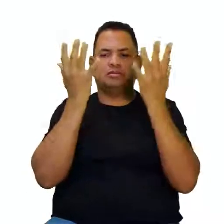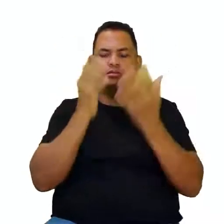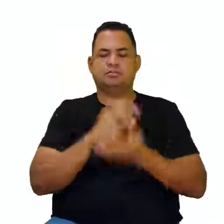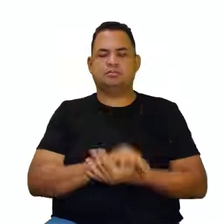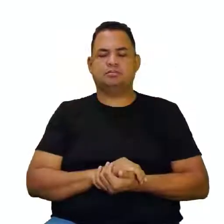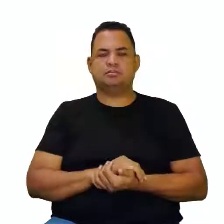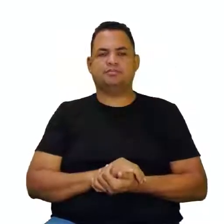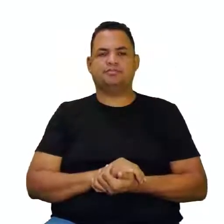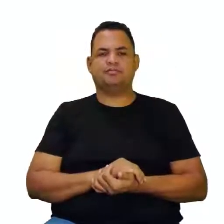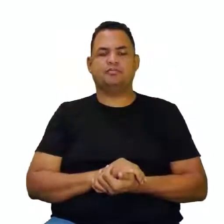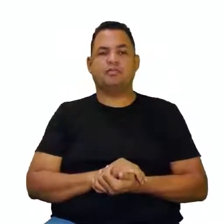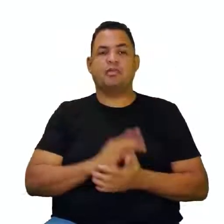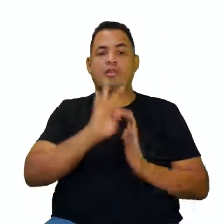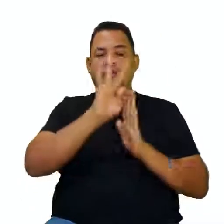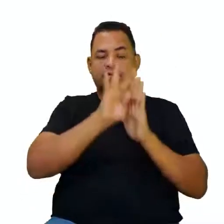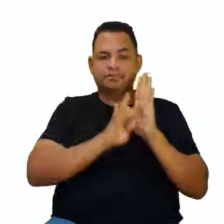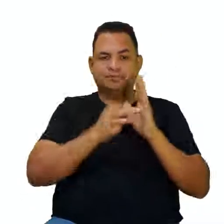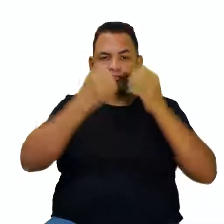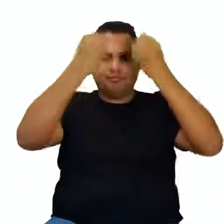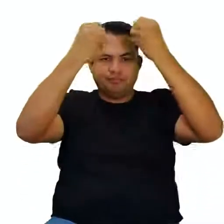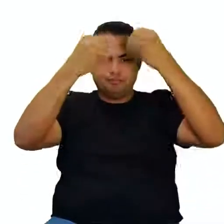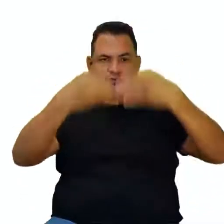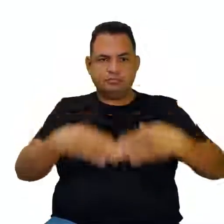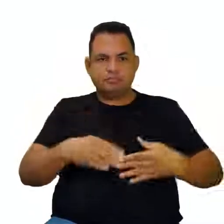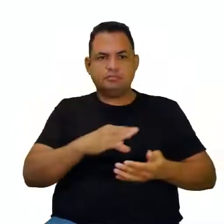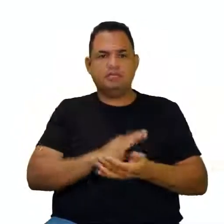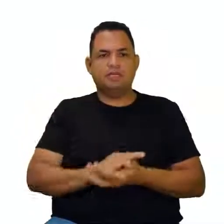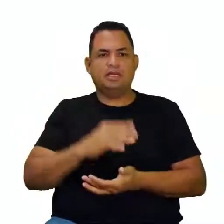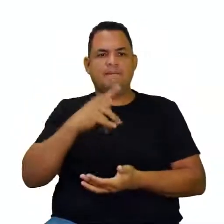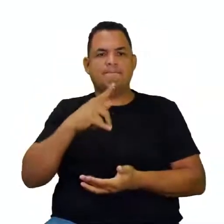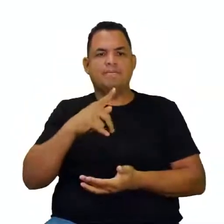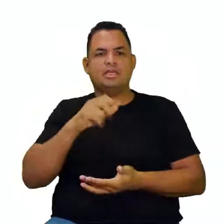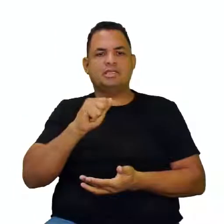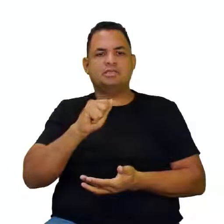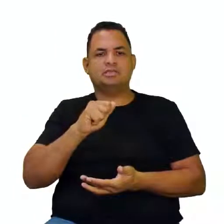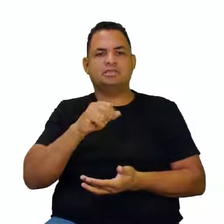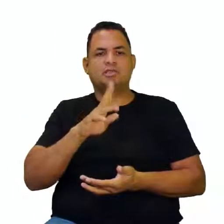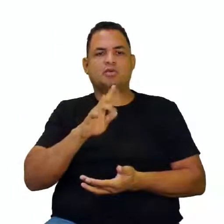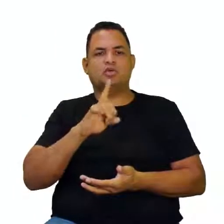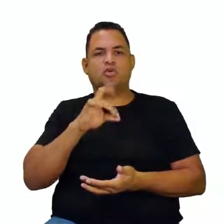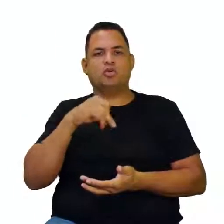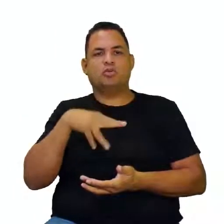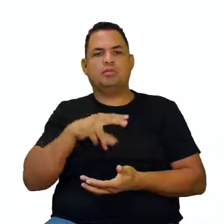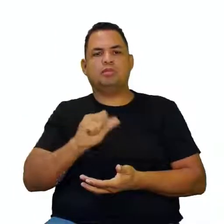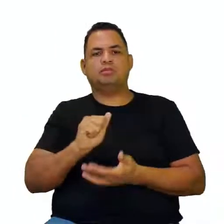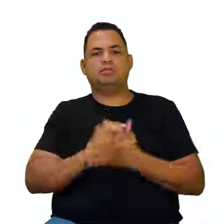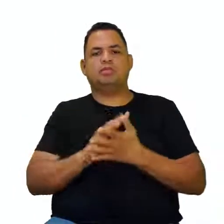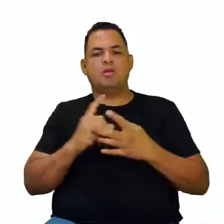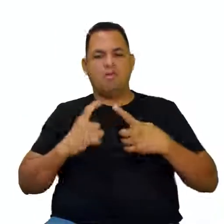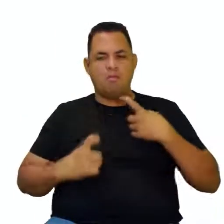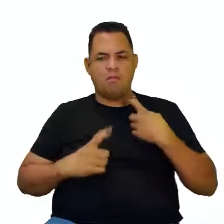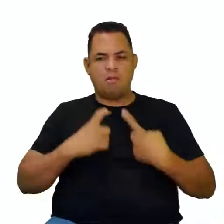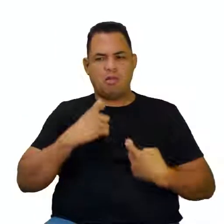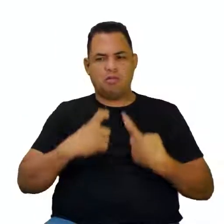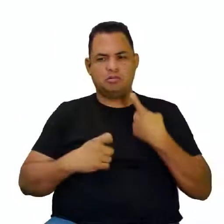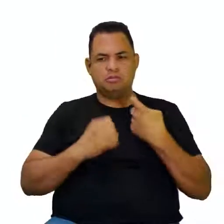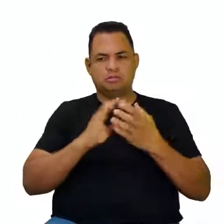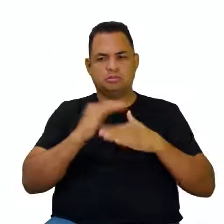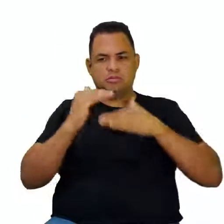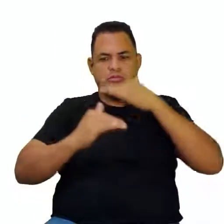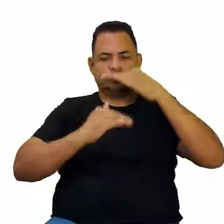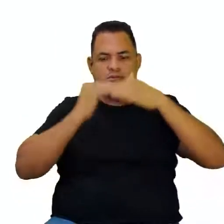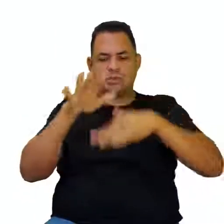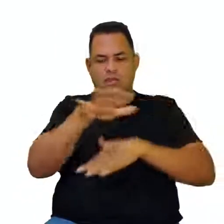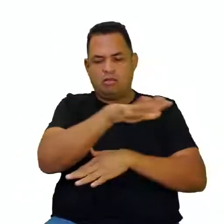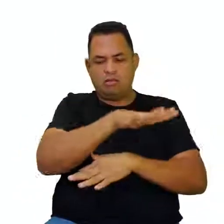falando que as pseudomonas, elas são bactérias que elas preferem crescer em